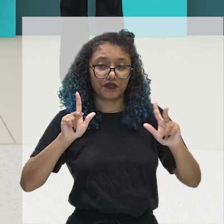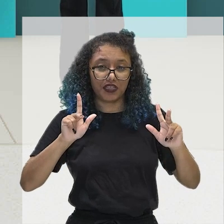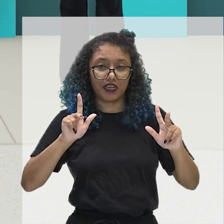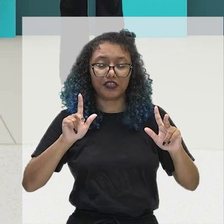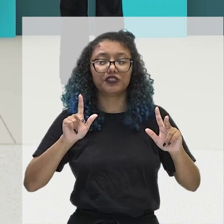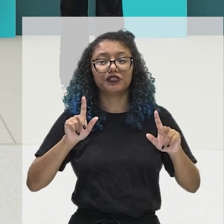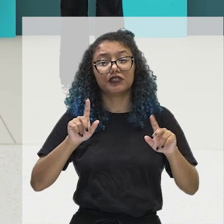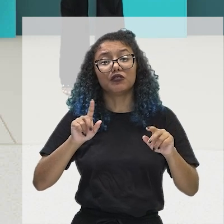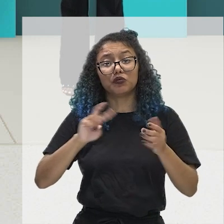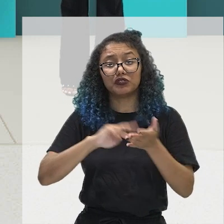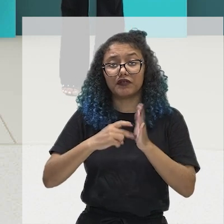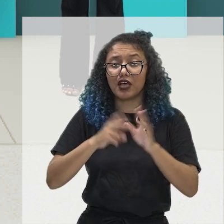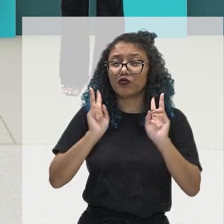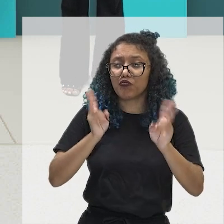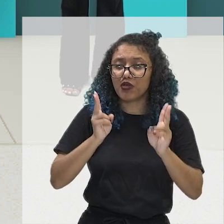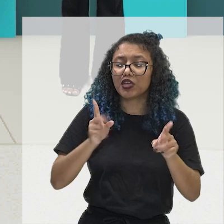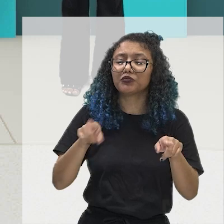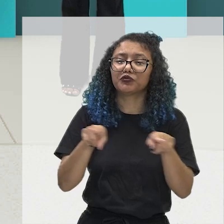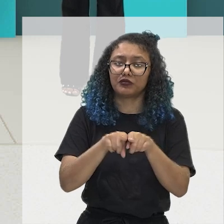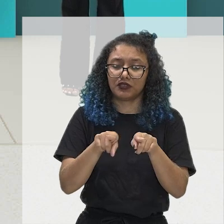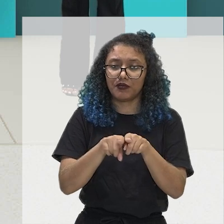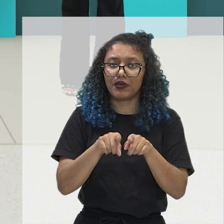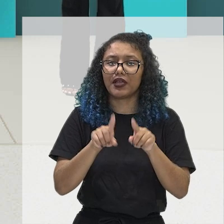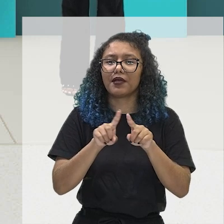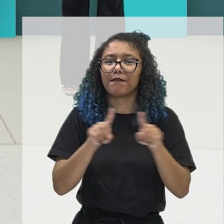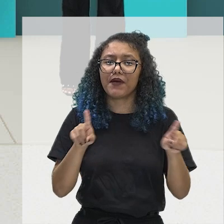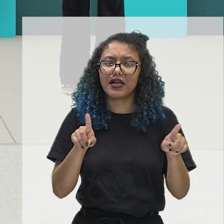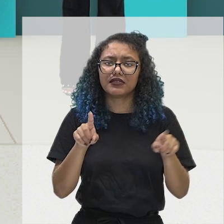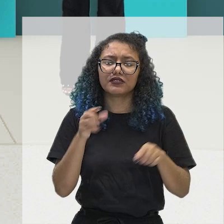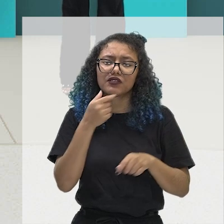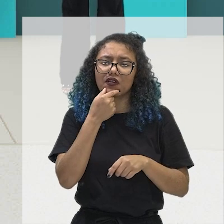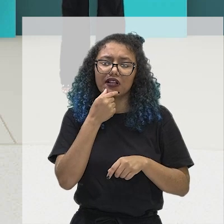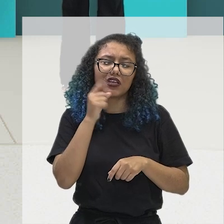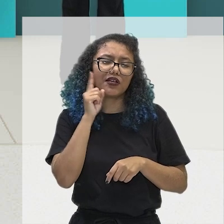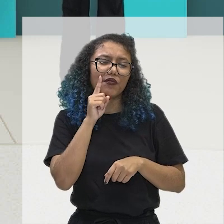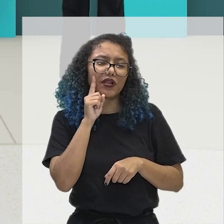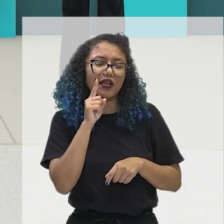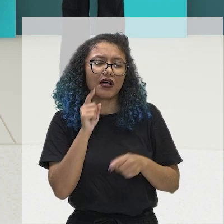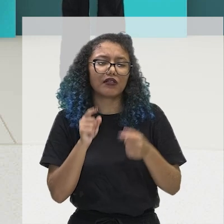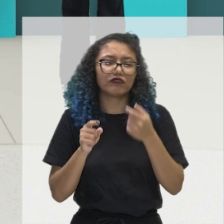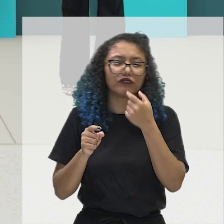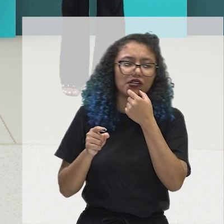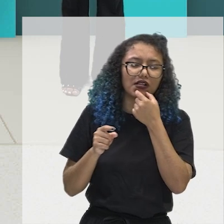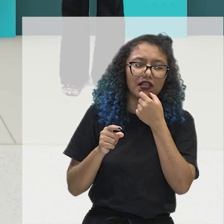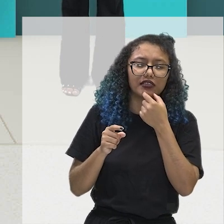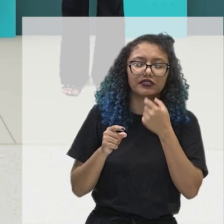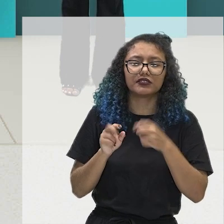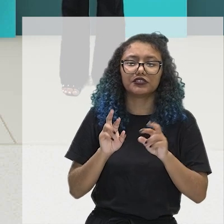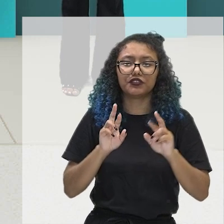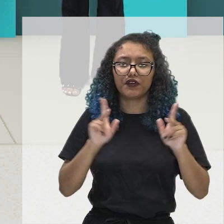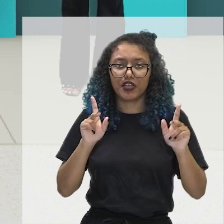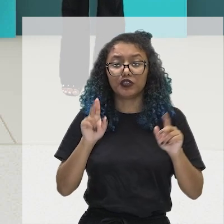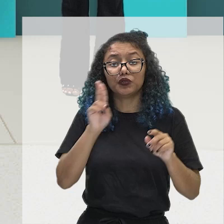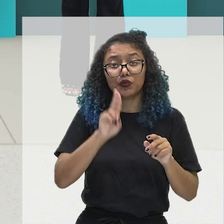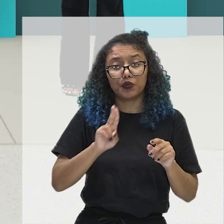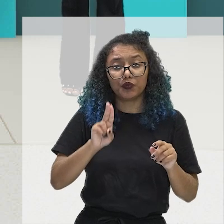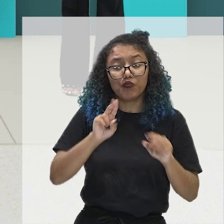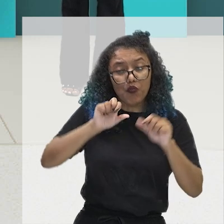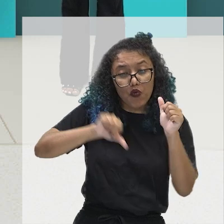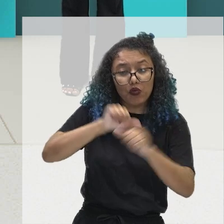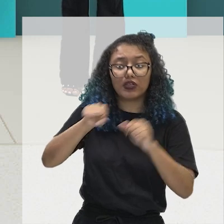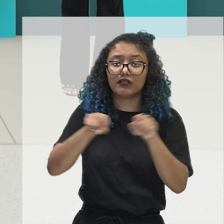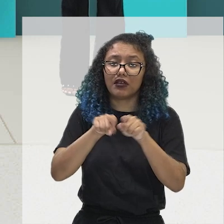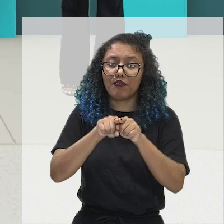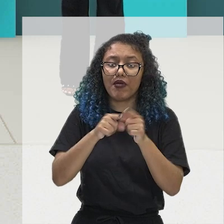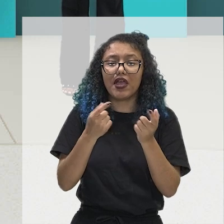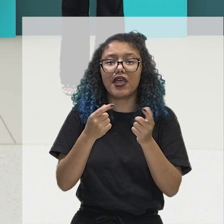tendo o mesmo significado, mas como um é inglês americano e outro britânico, ela muda às vezes a sua forma de escrever, a